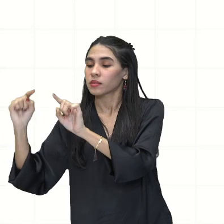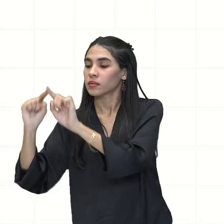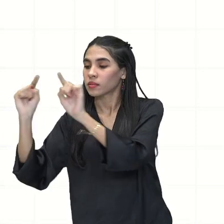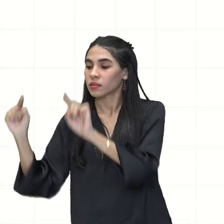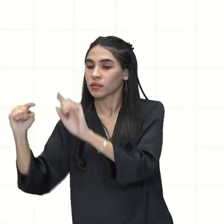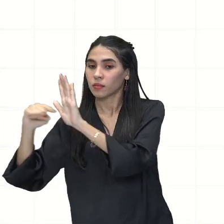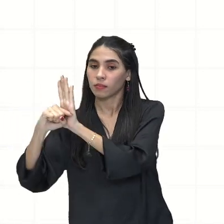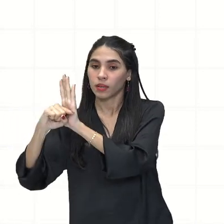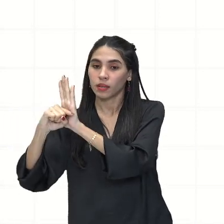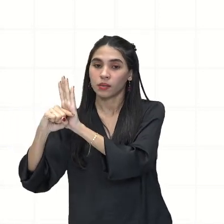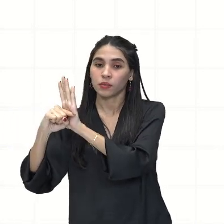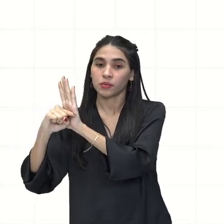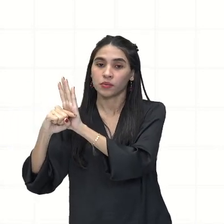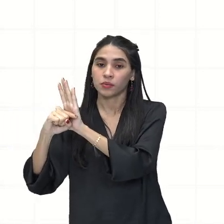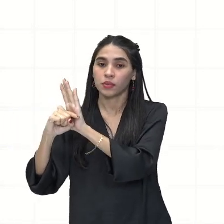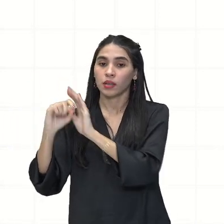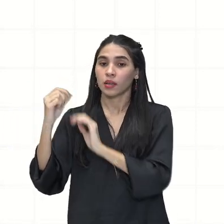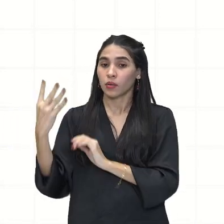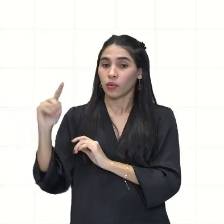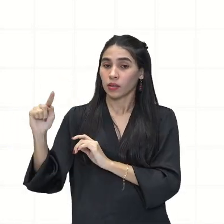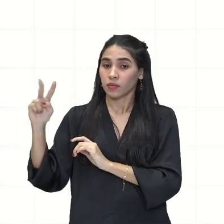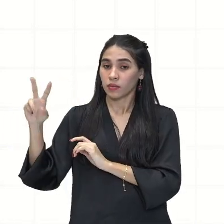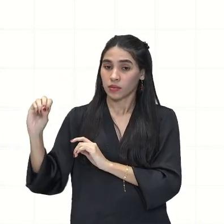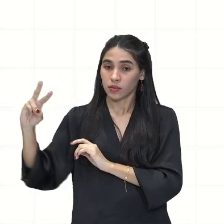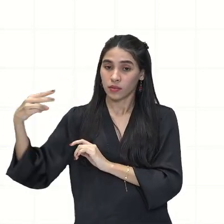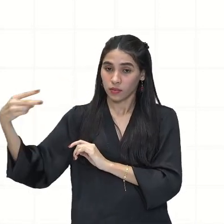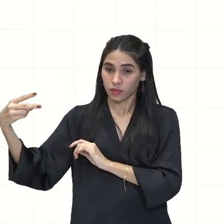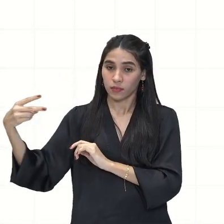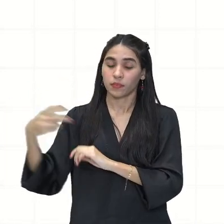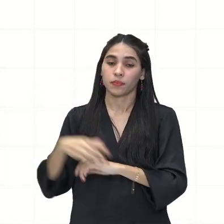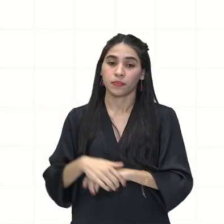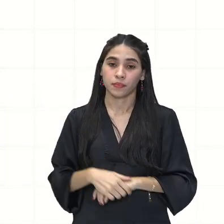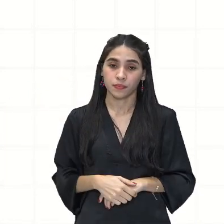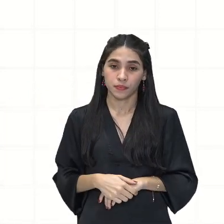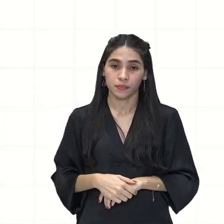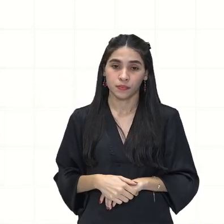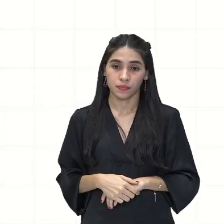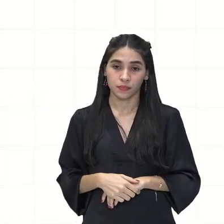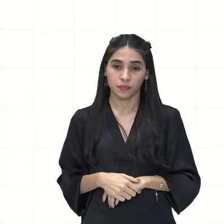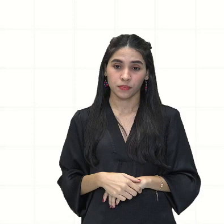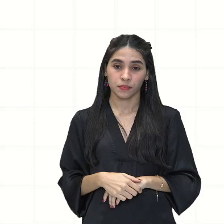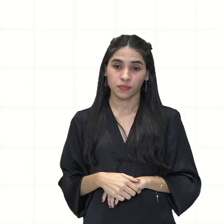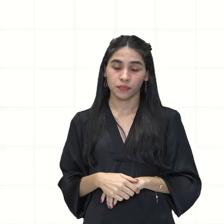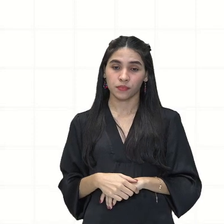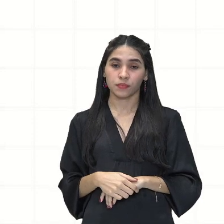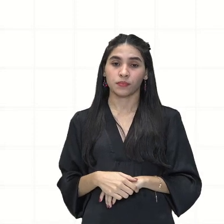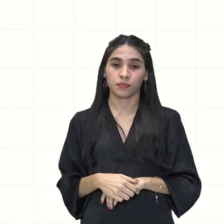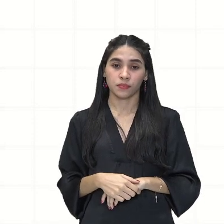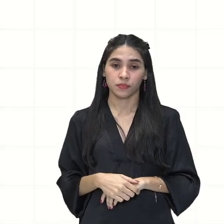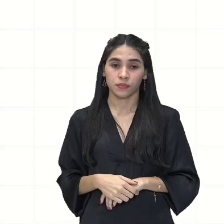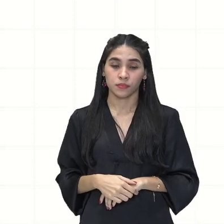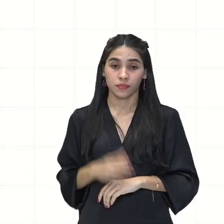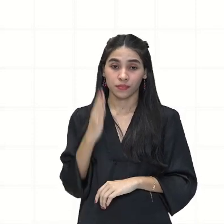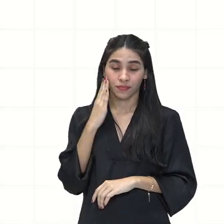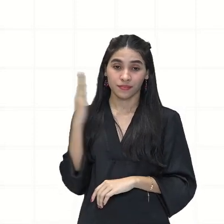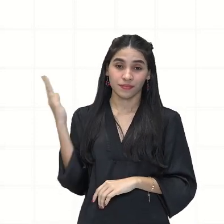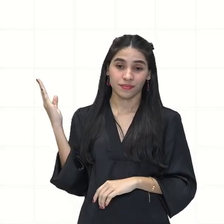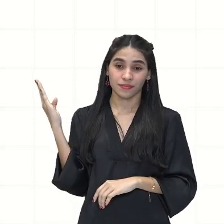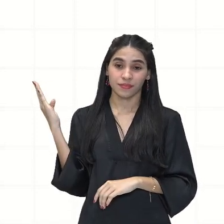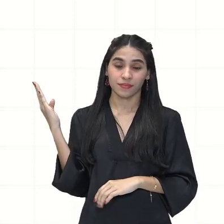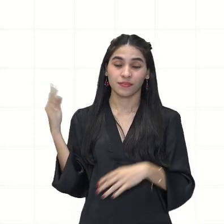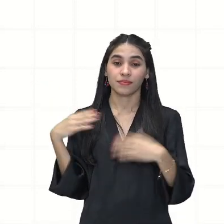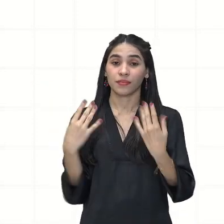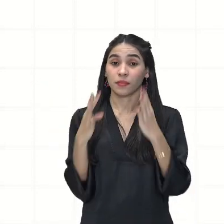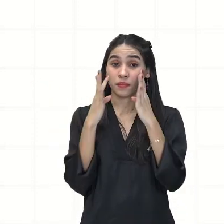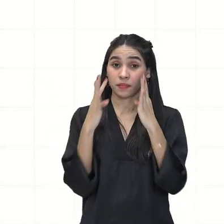e 4 menos 8,50 ficou menos 4,50 elevado ao quadrado.